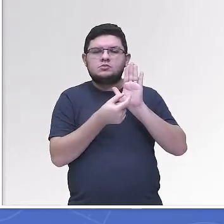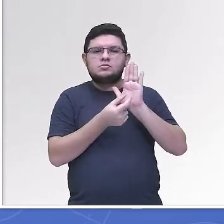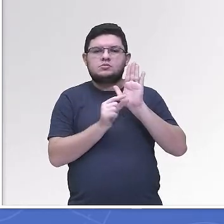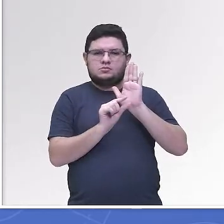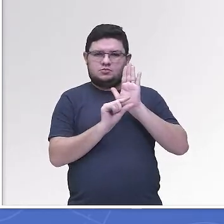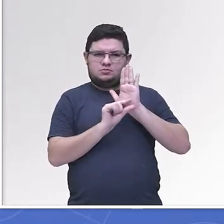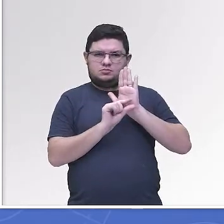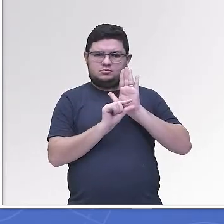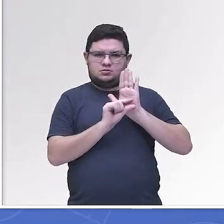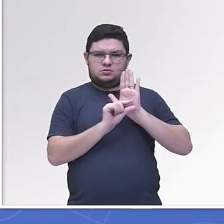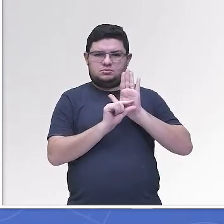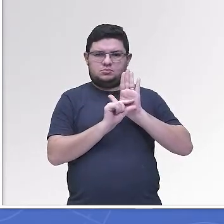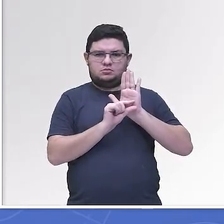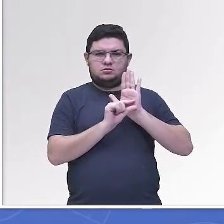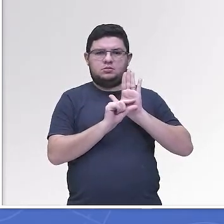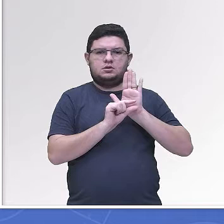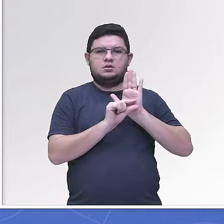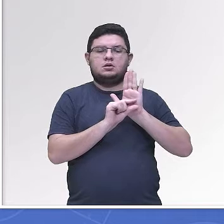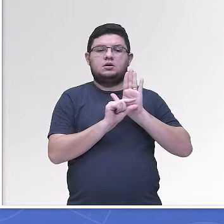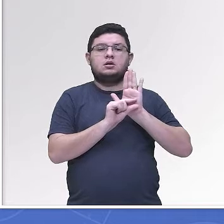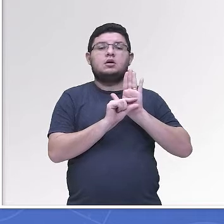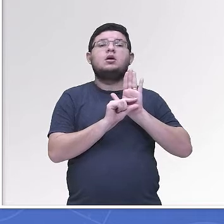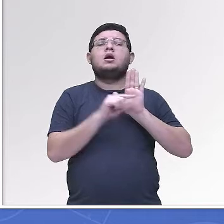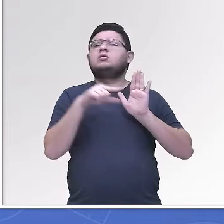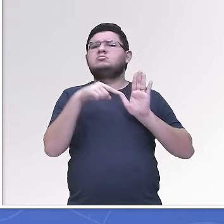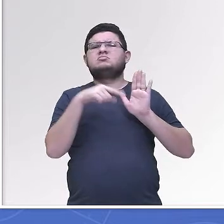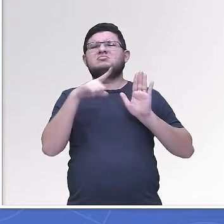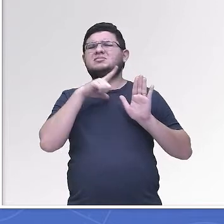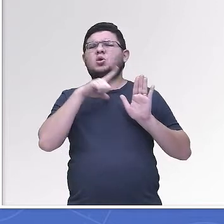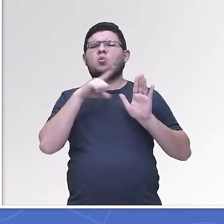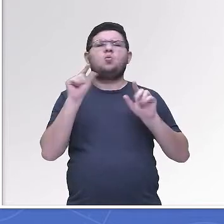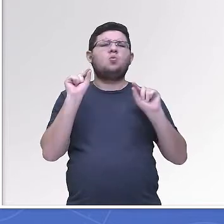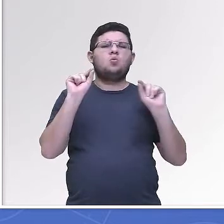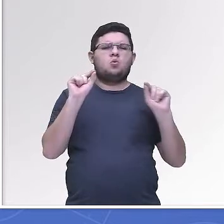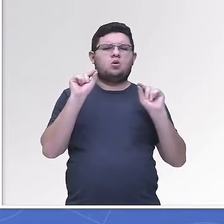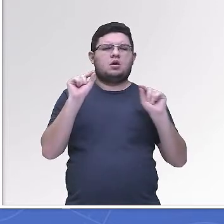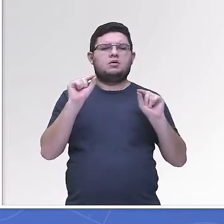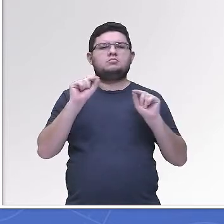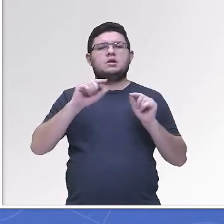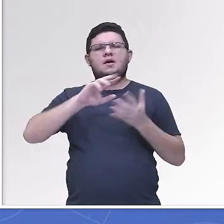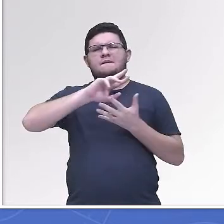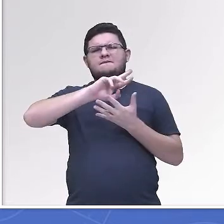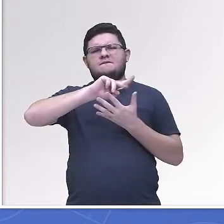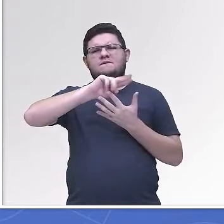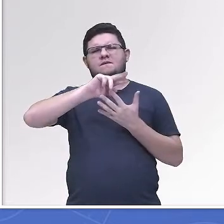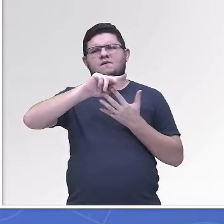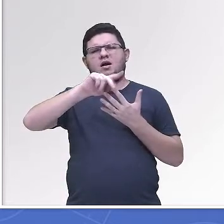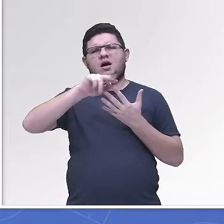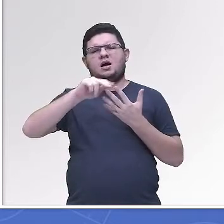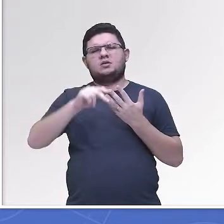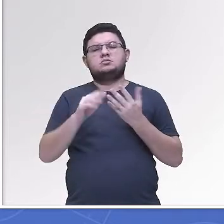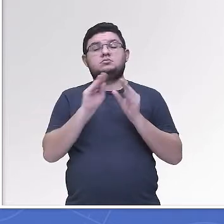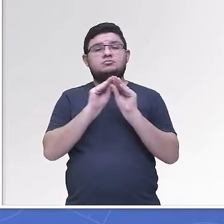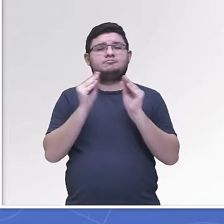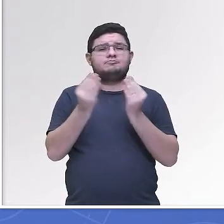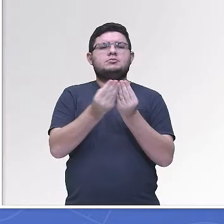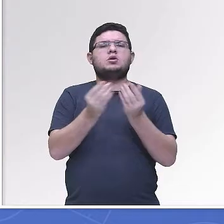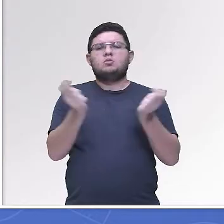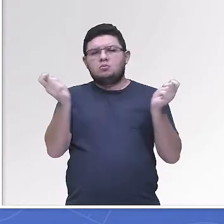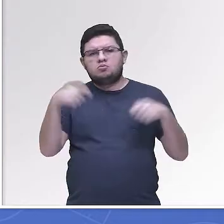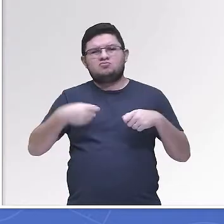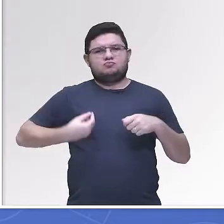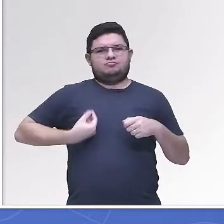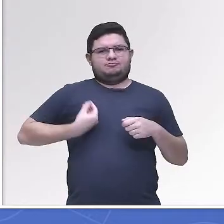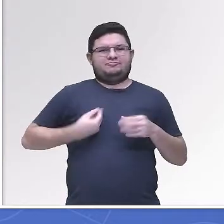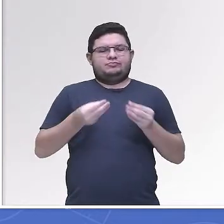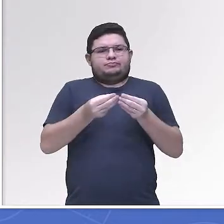que é altamente tóxico. Tem alcatrão, naftalinas, amônia, formol, fósforo,